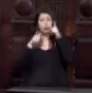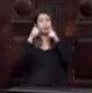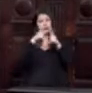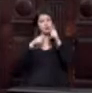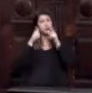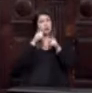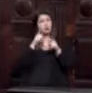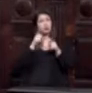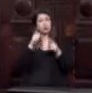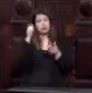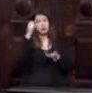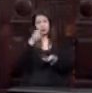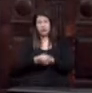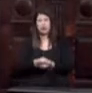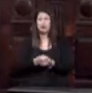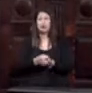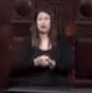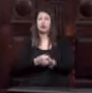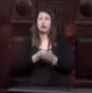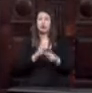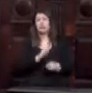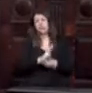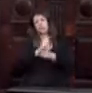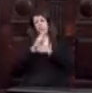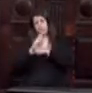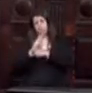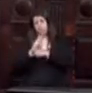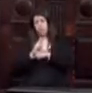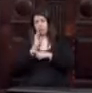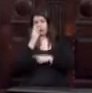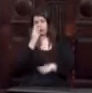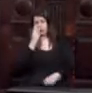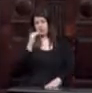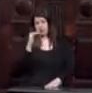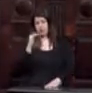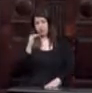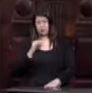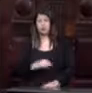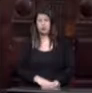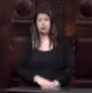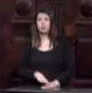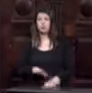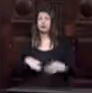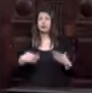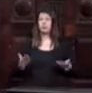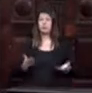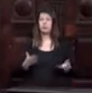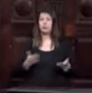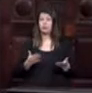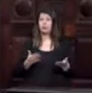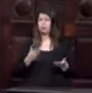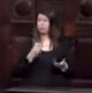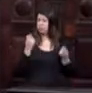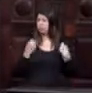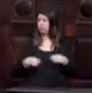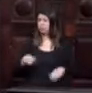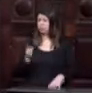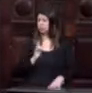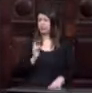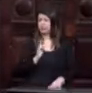honrar as parcelas do empréstimo de 3,5%. E, quiçá, não